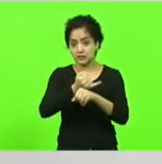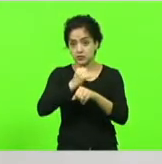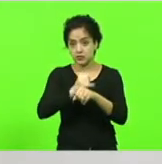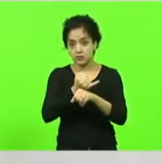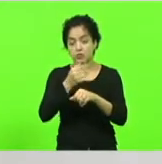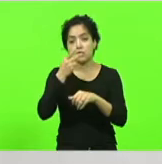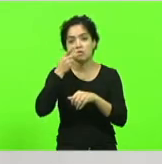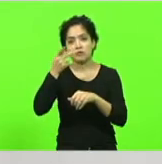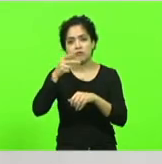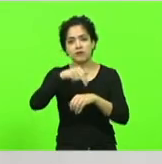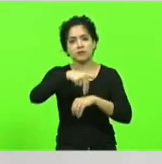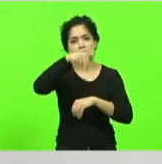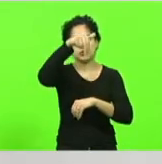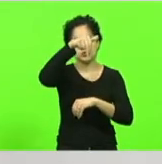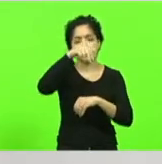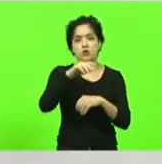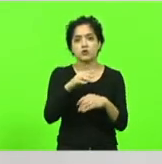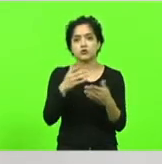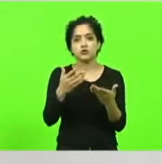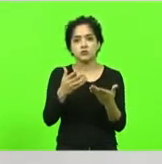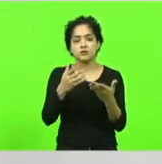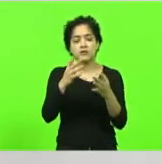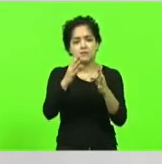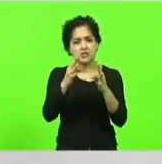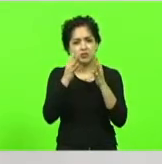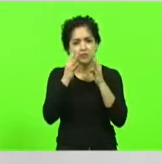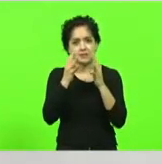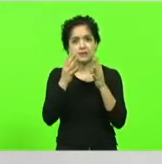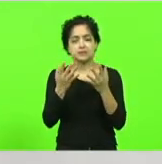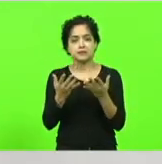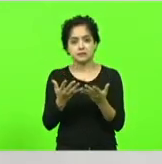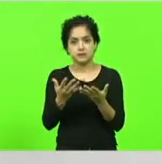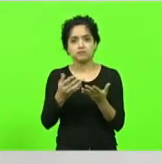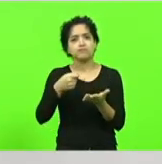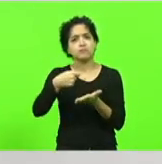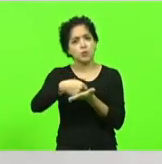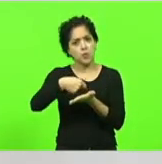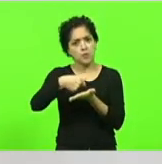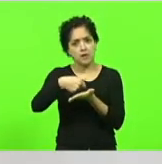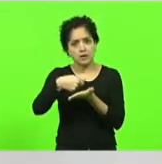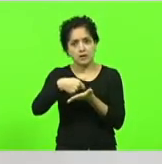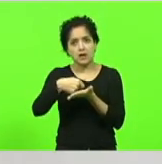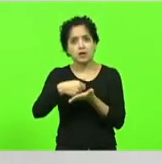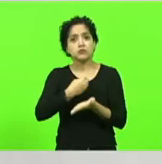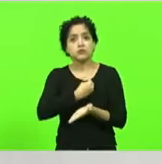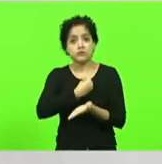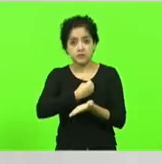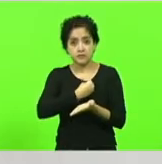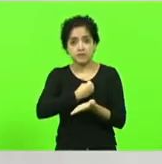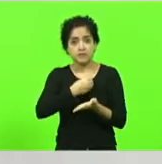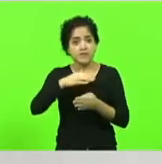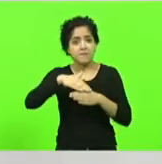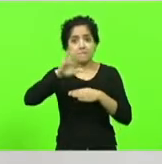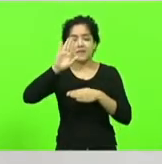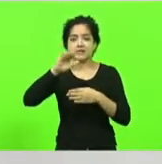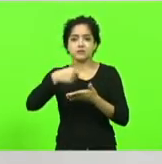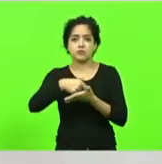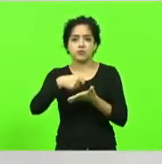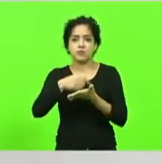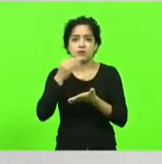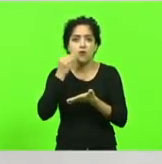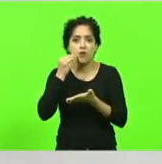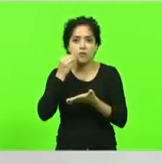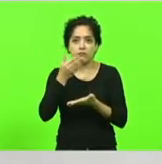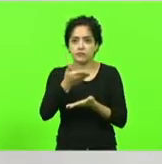região norte do estado, isso me chama muito a atenção, porque nós somos cobrados. É onde você mora, onde você é mais cobrado, por questões óbvias. Você está